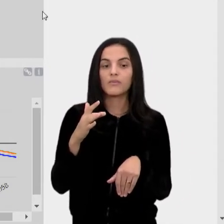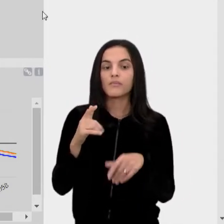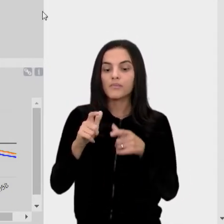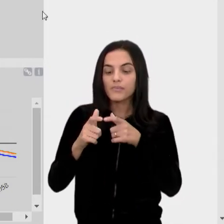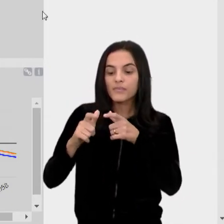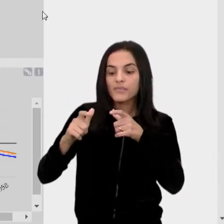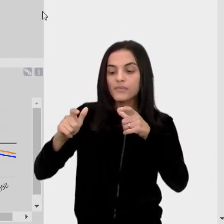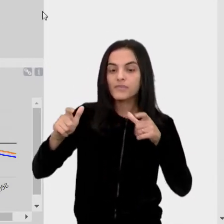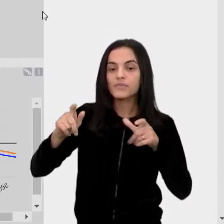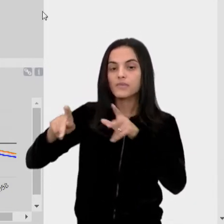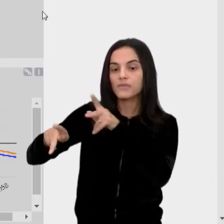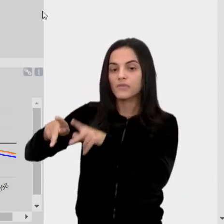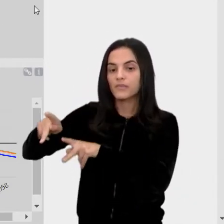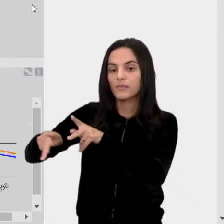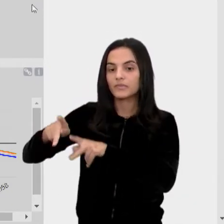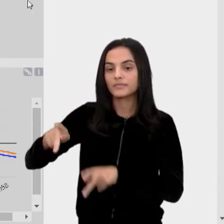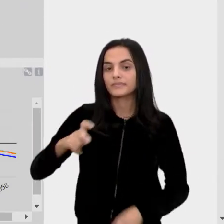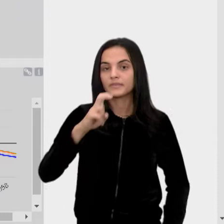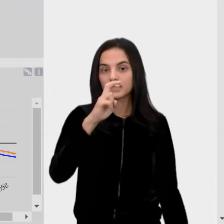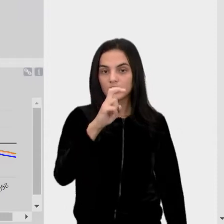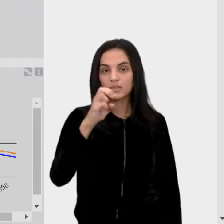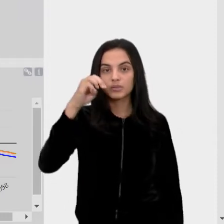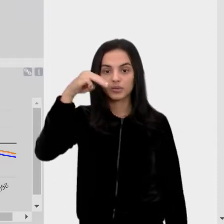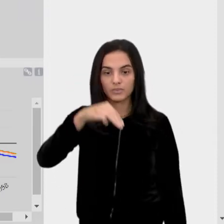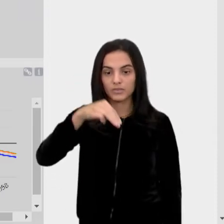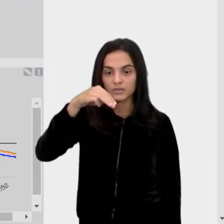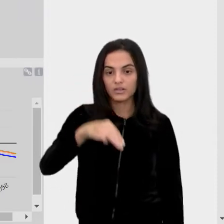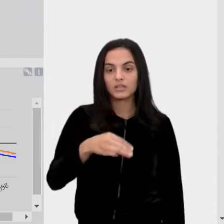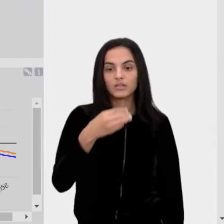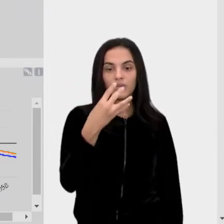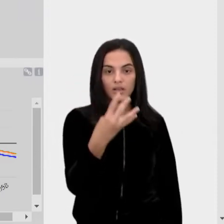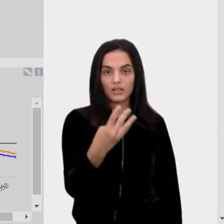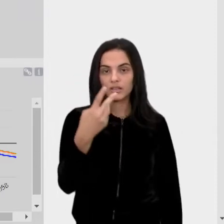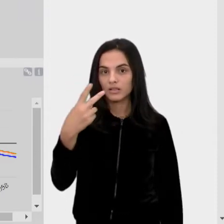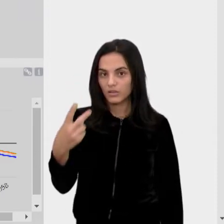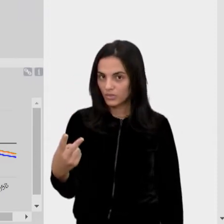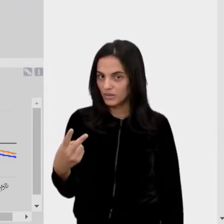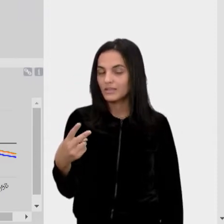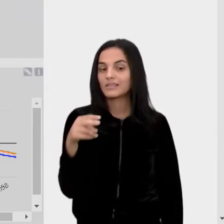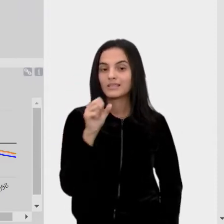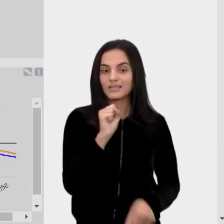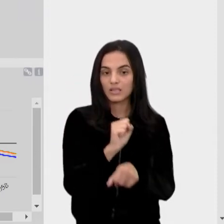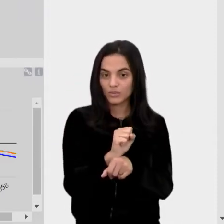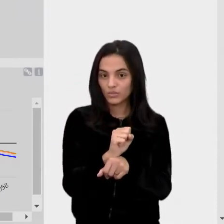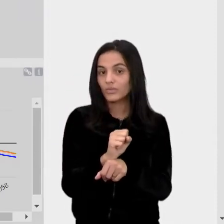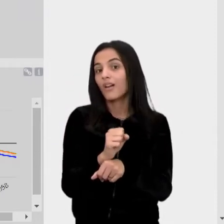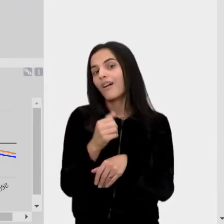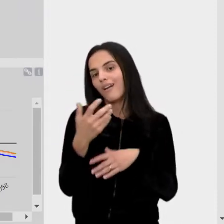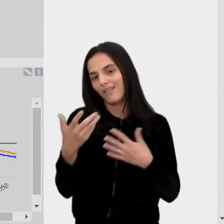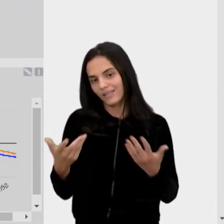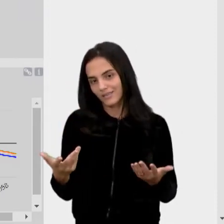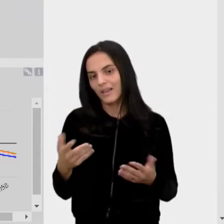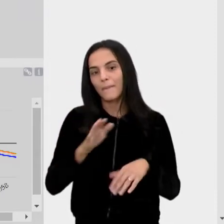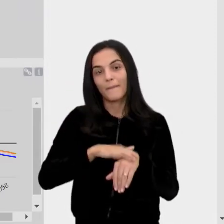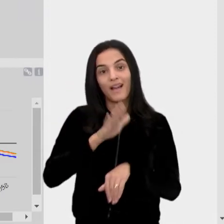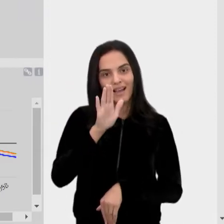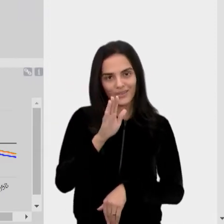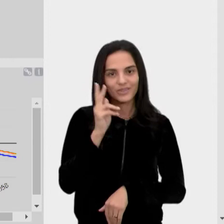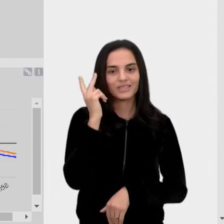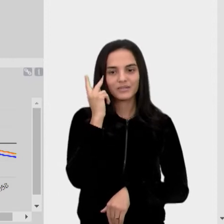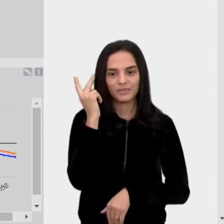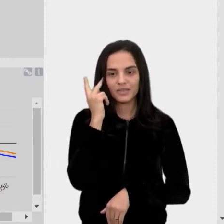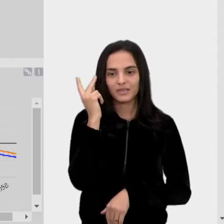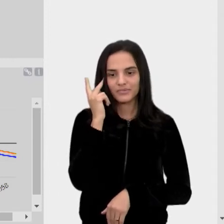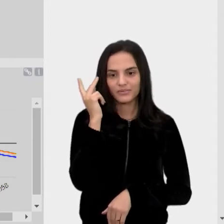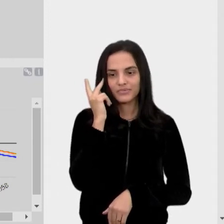aumento da população é de 5 minutos e 42 segundos, né? Então é um tempo até bem acima aí de São Paulo,